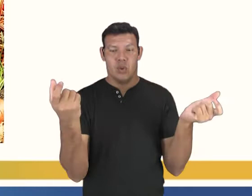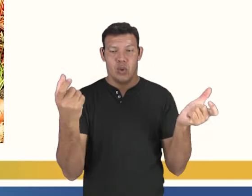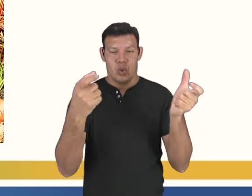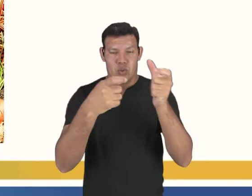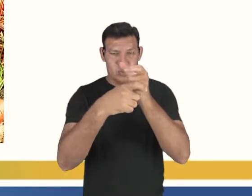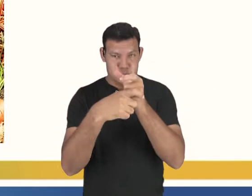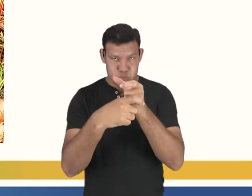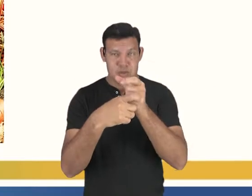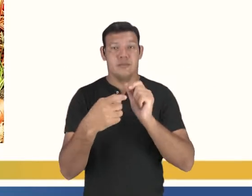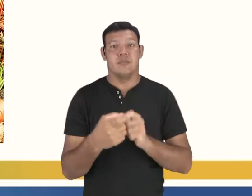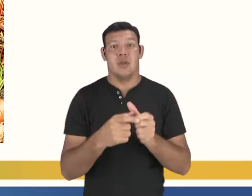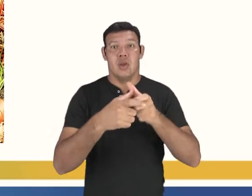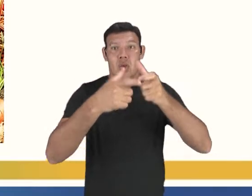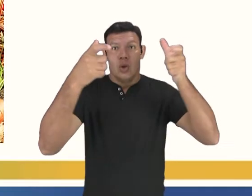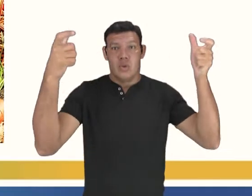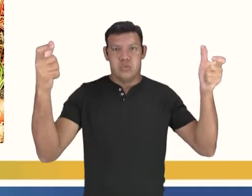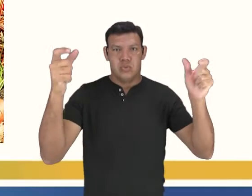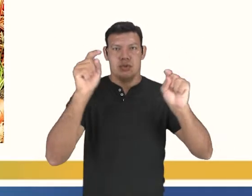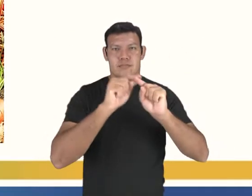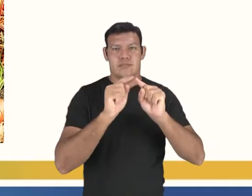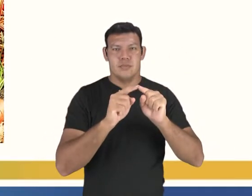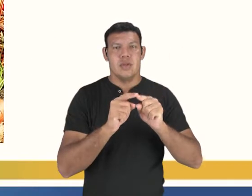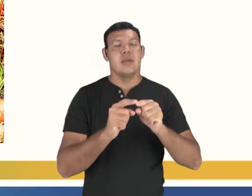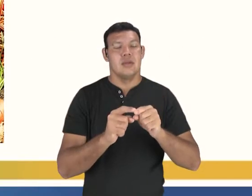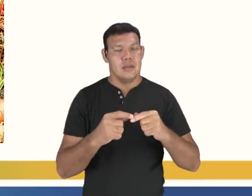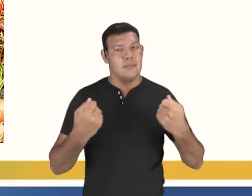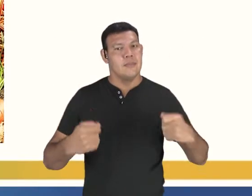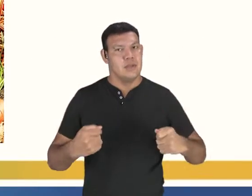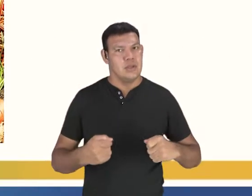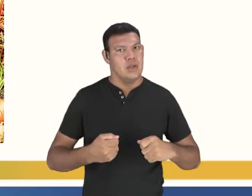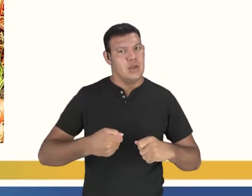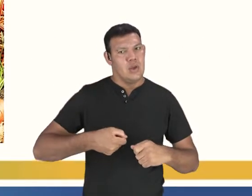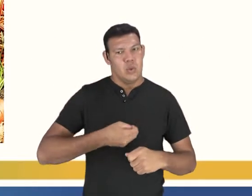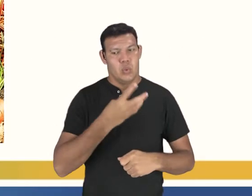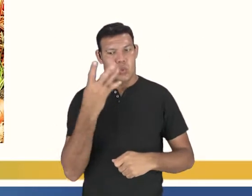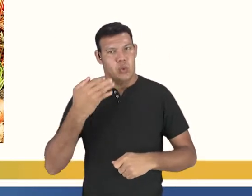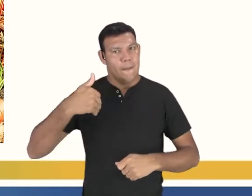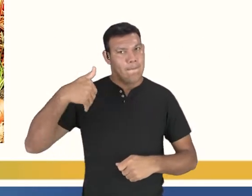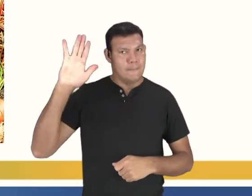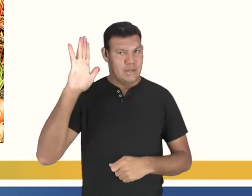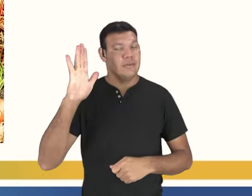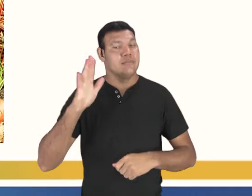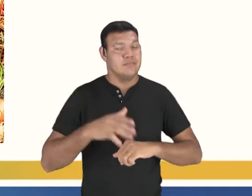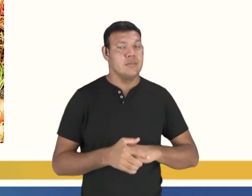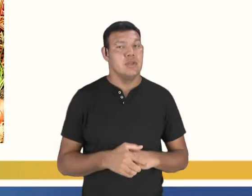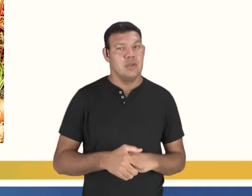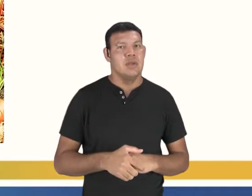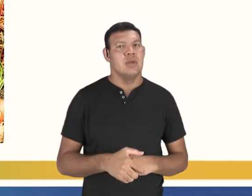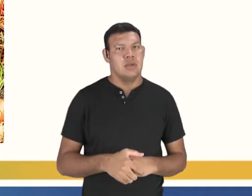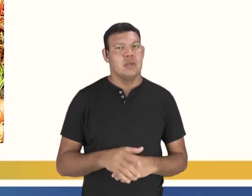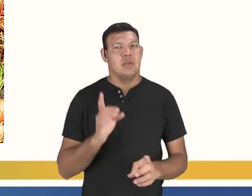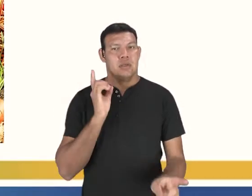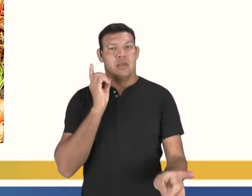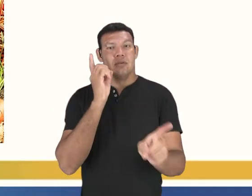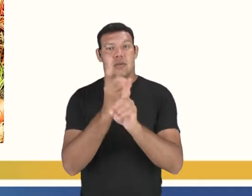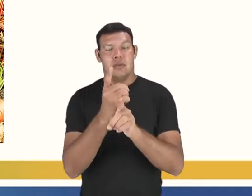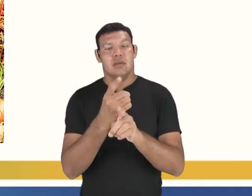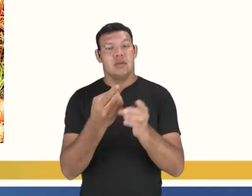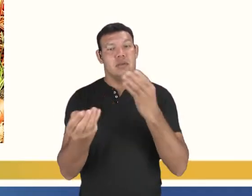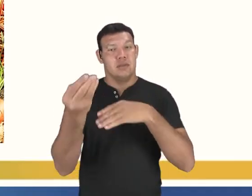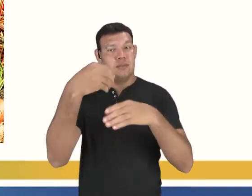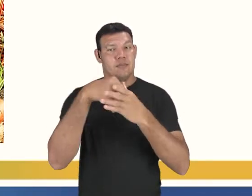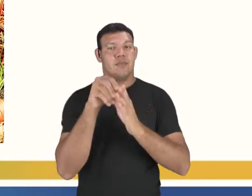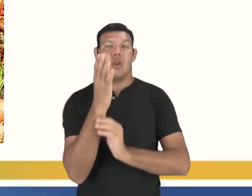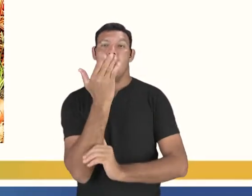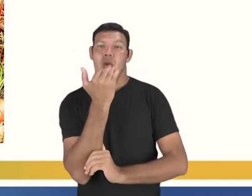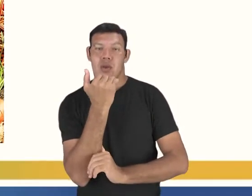micronutrientes. Macronutrientes são aqueles que o corpo necessita em maior quantidade, né? E estão abundantemente presentes nos alimentos.